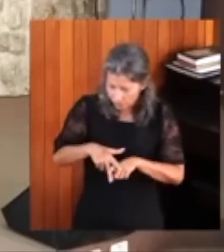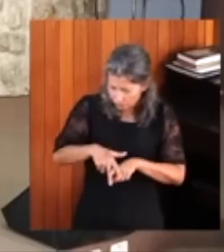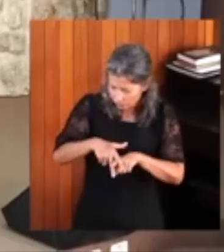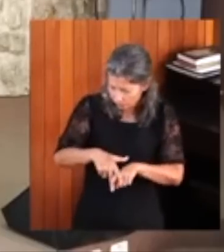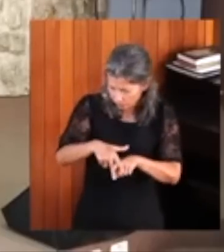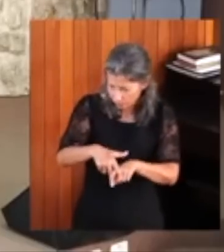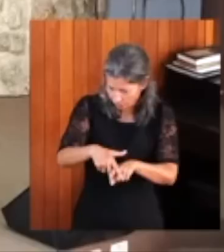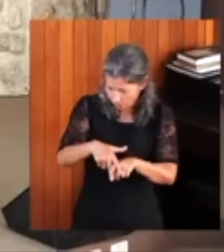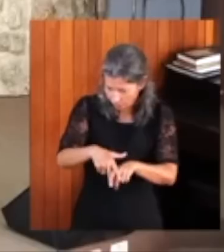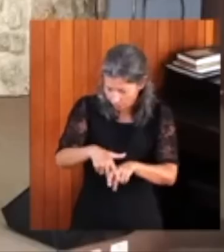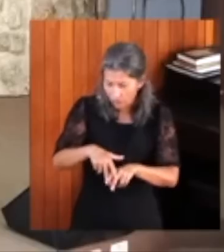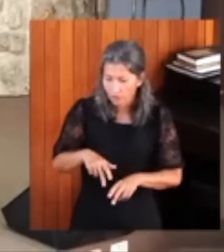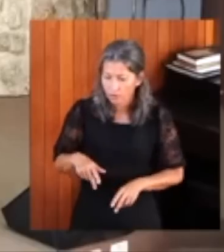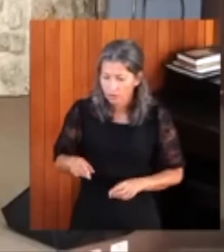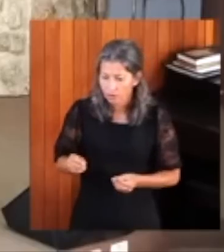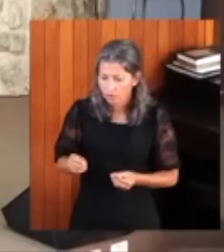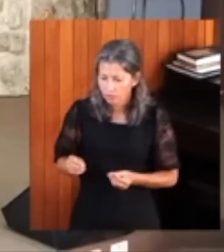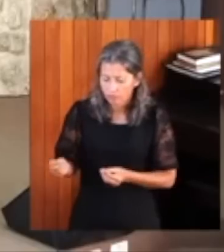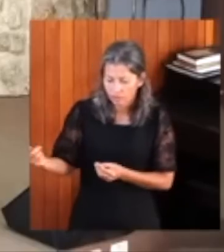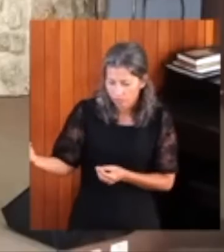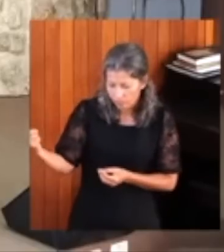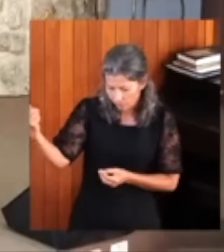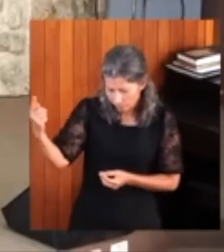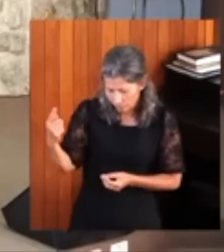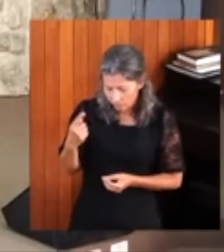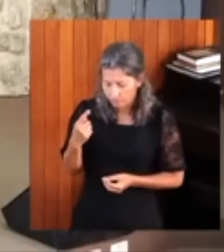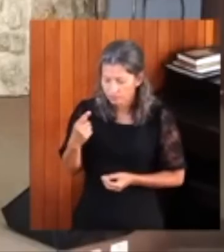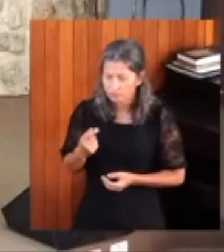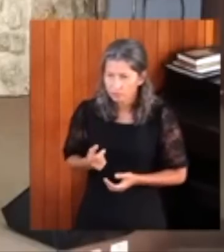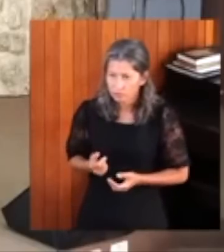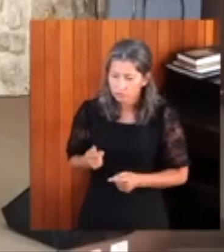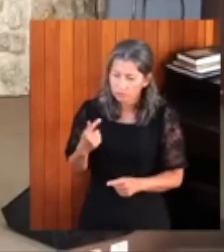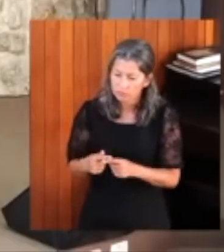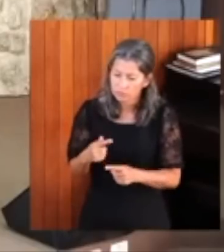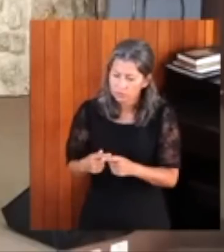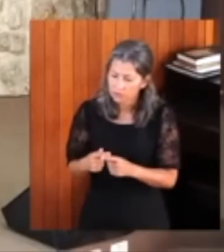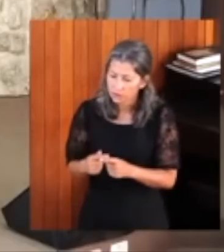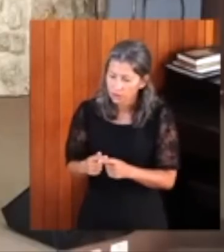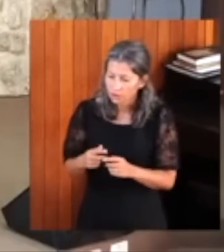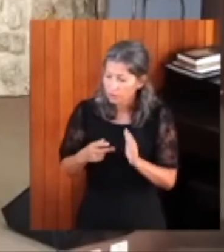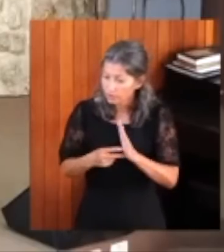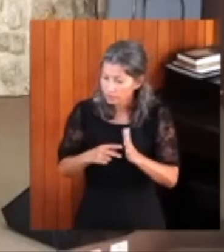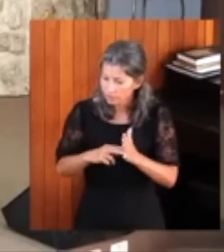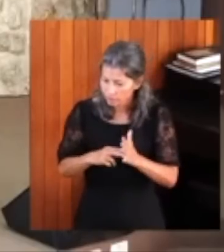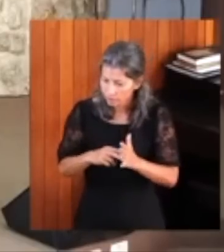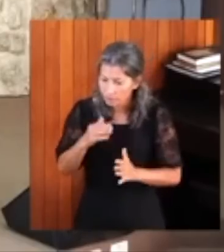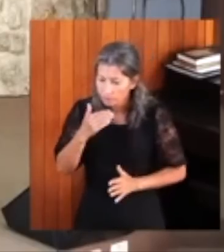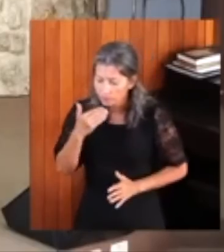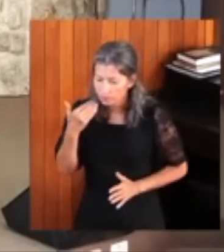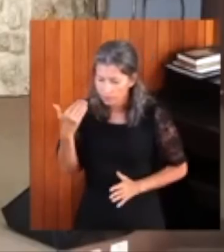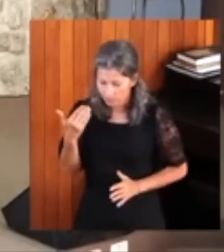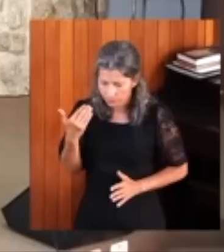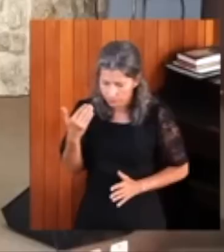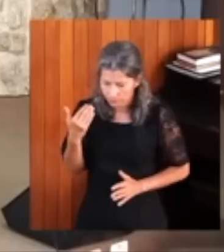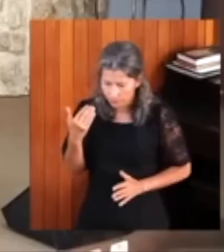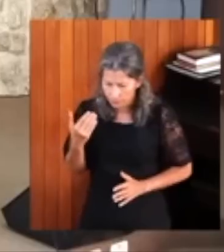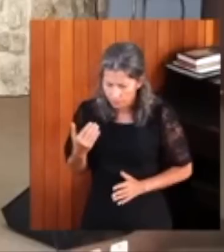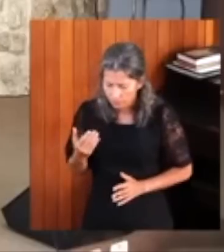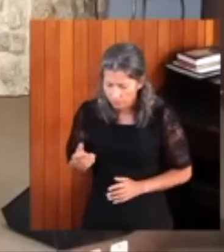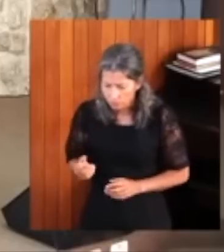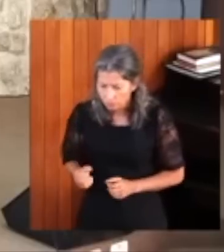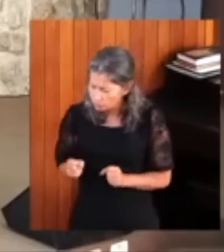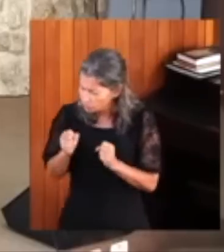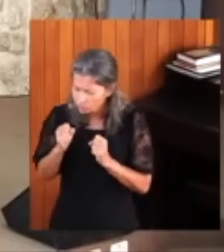Sheol, a sepultura, portanto a morte, né, o estava seguindo. E foi dada autoridade sobre a 4ª parte da terra para matar a